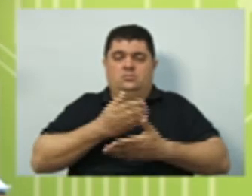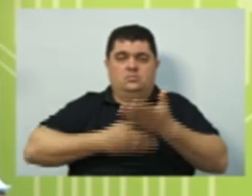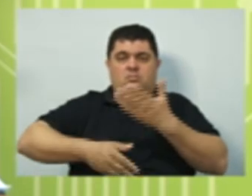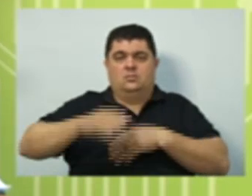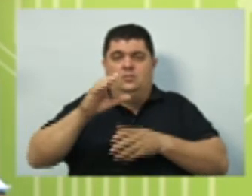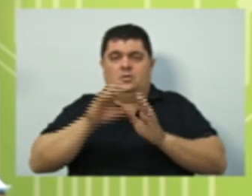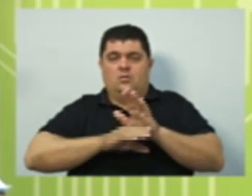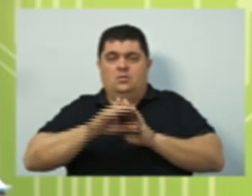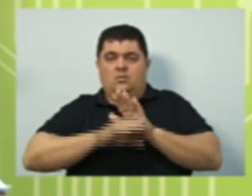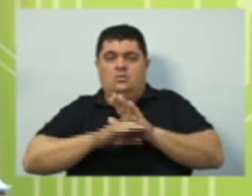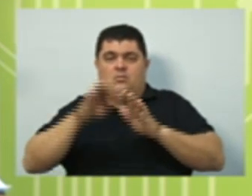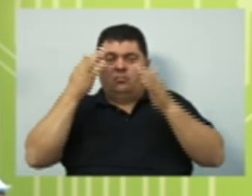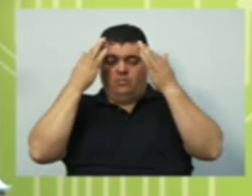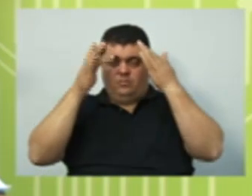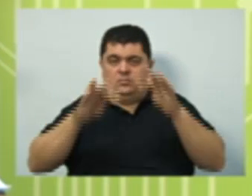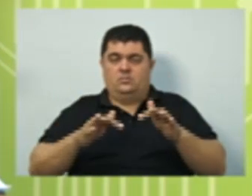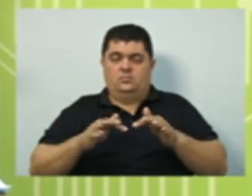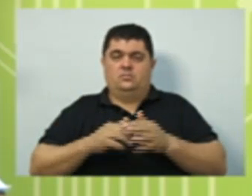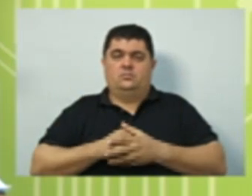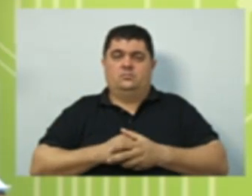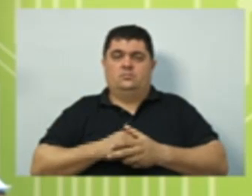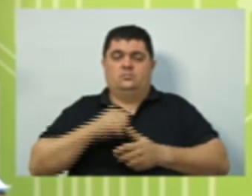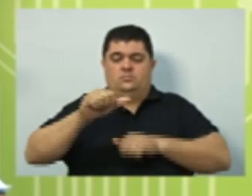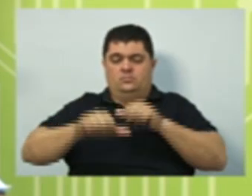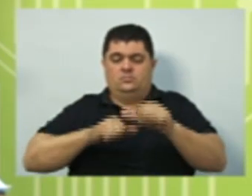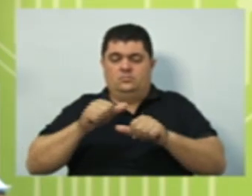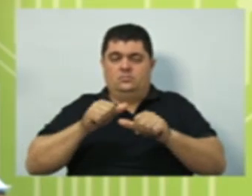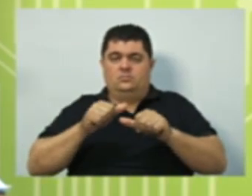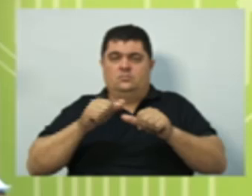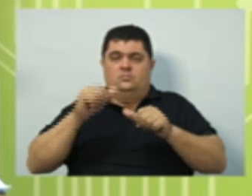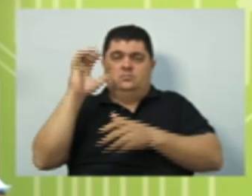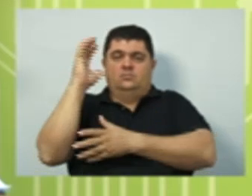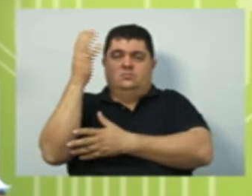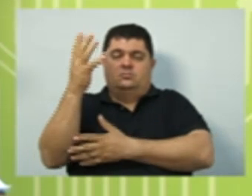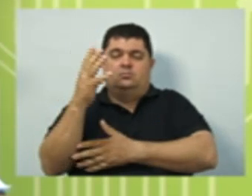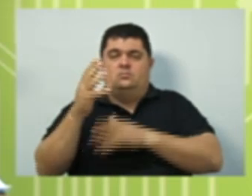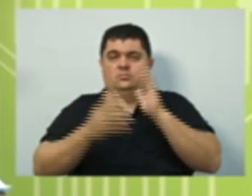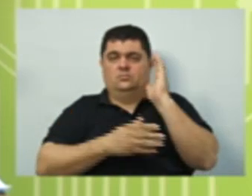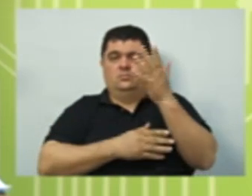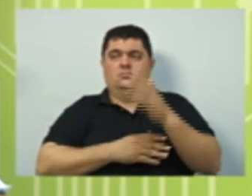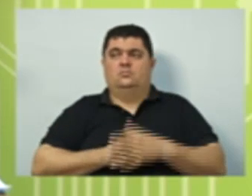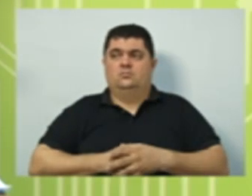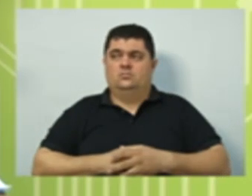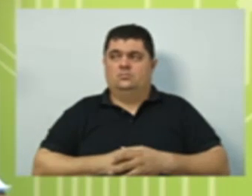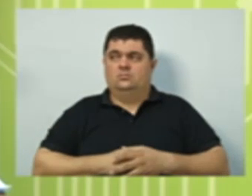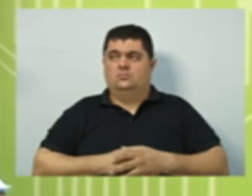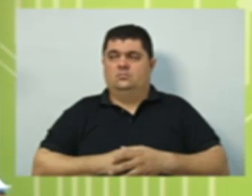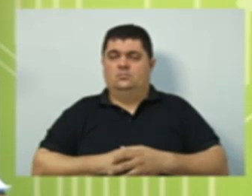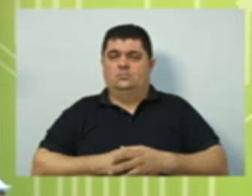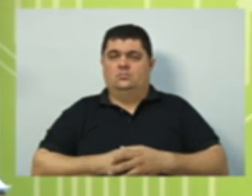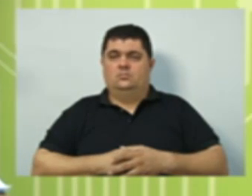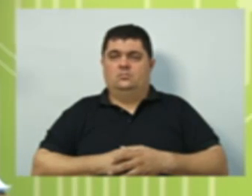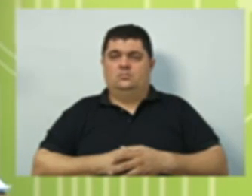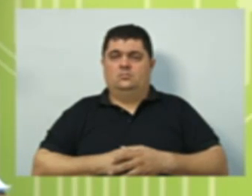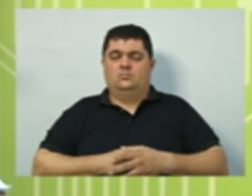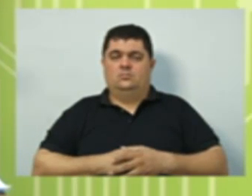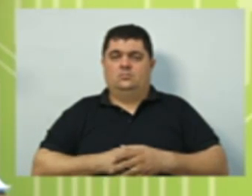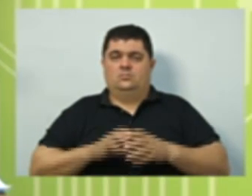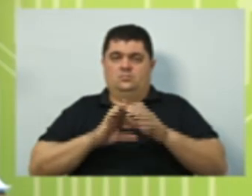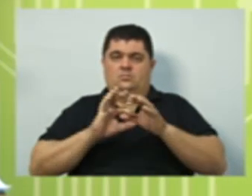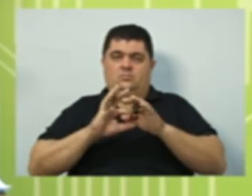conceito filosófico, que é essa de transformar a natureza e transformar a si mesmo. E isto feito